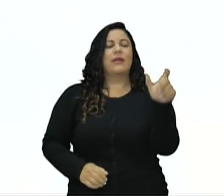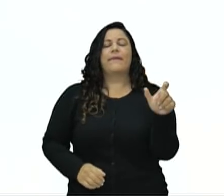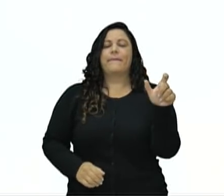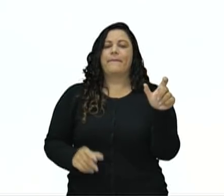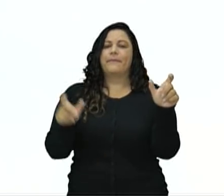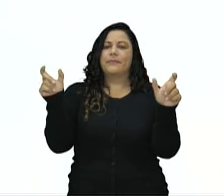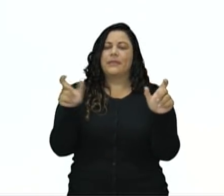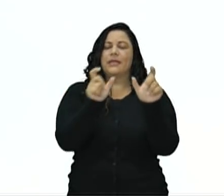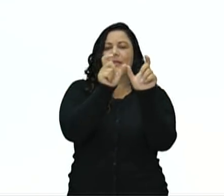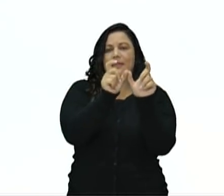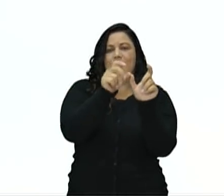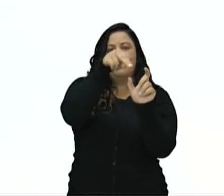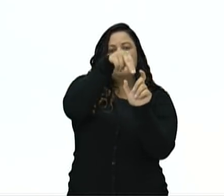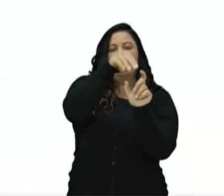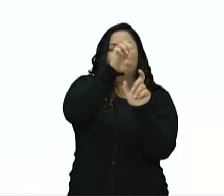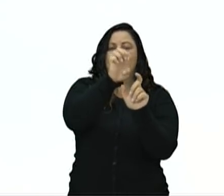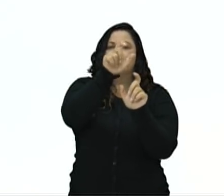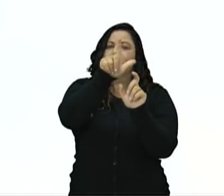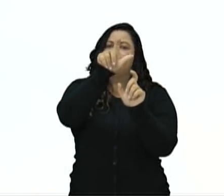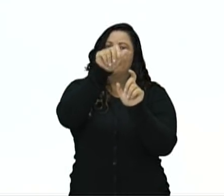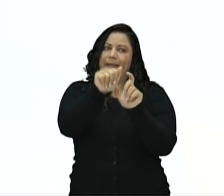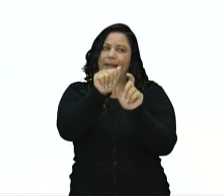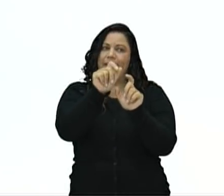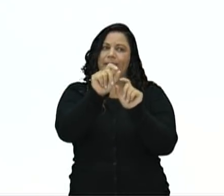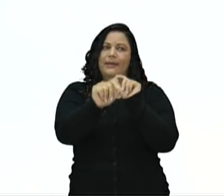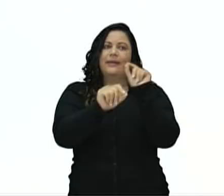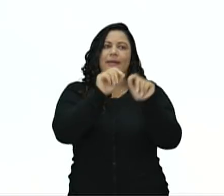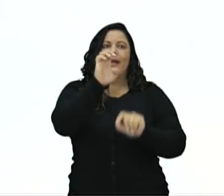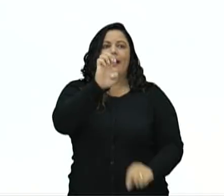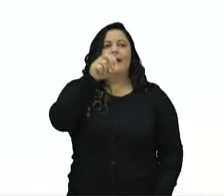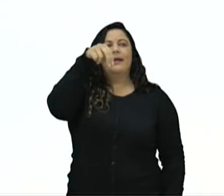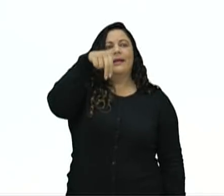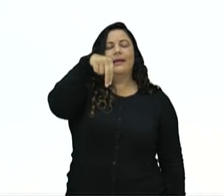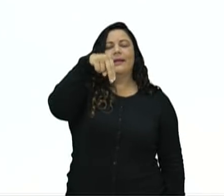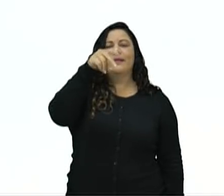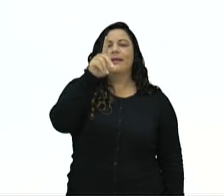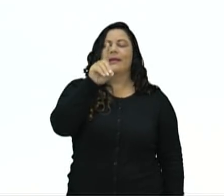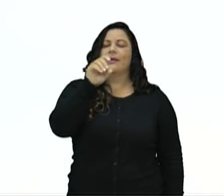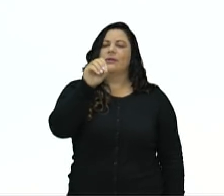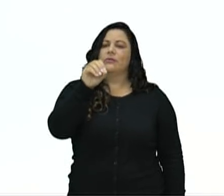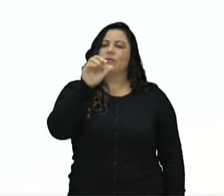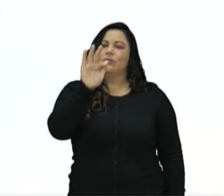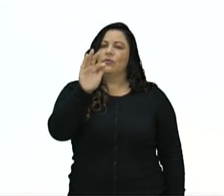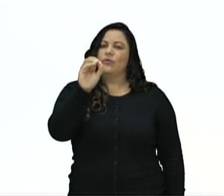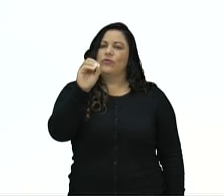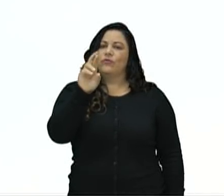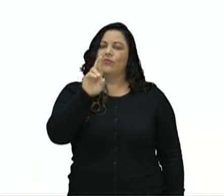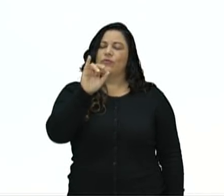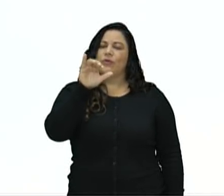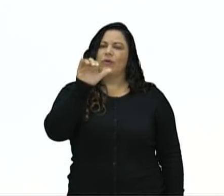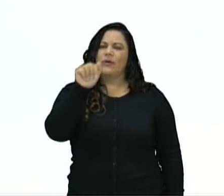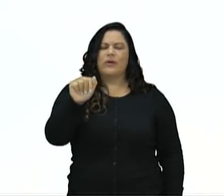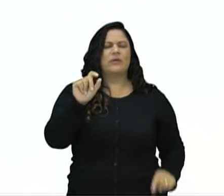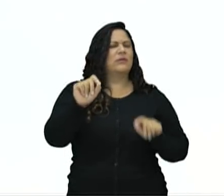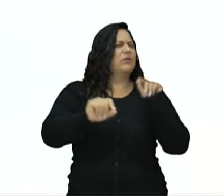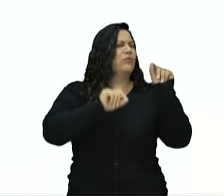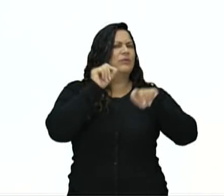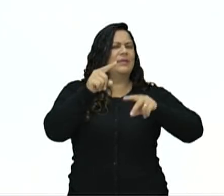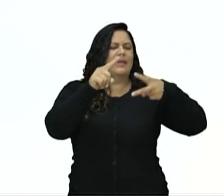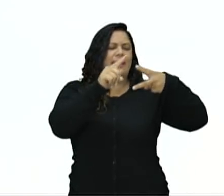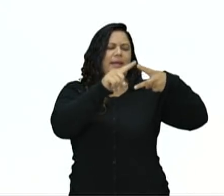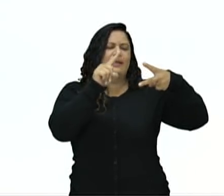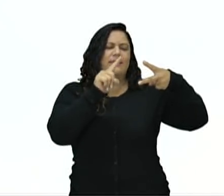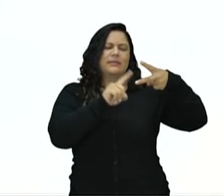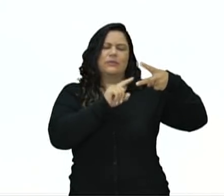referencial endofórica. Essa função referencial endofórica, eu posso dizer que ela é anafórica ou ela